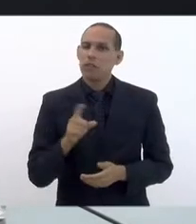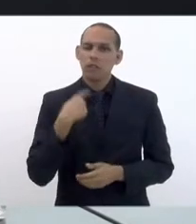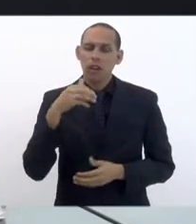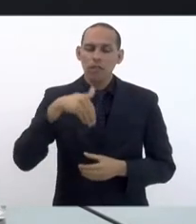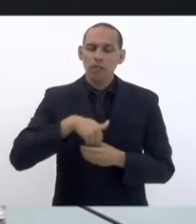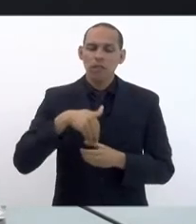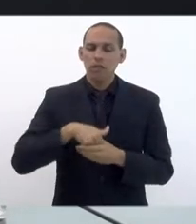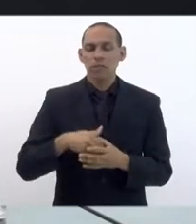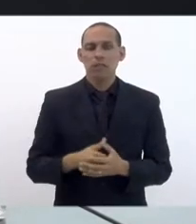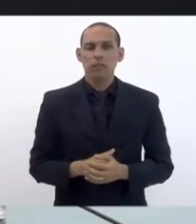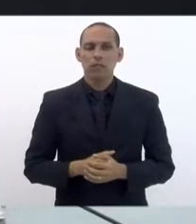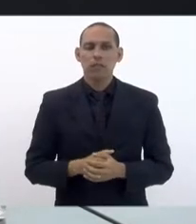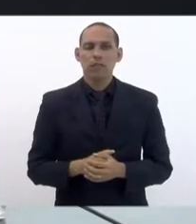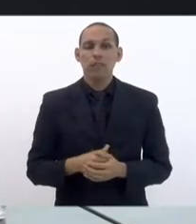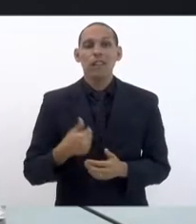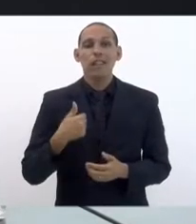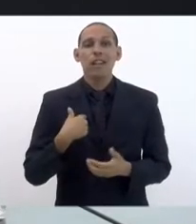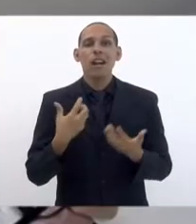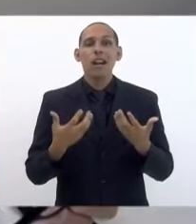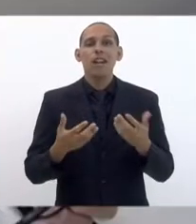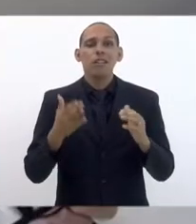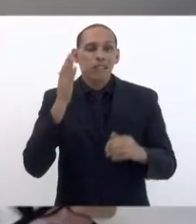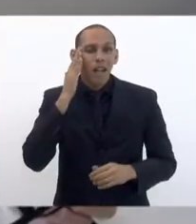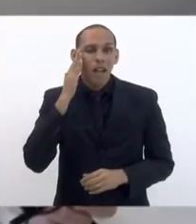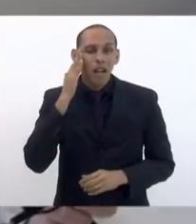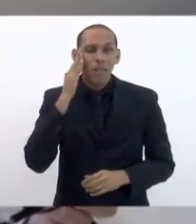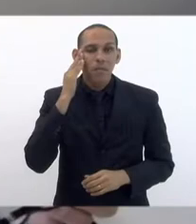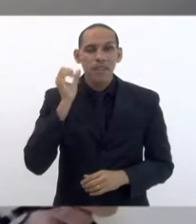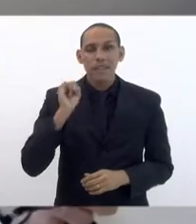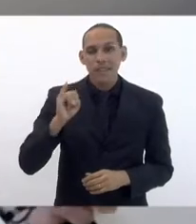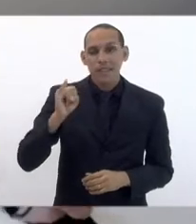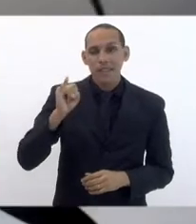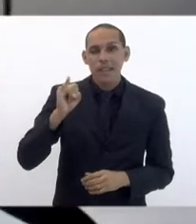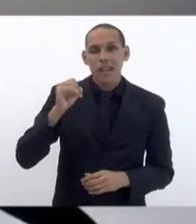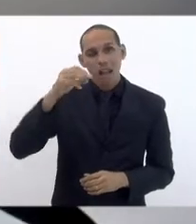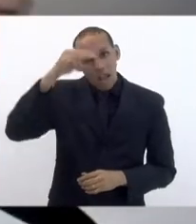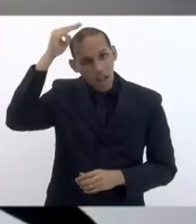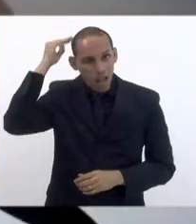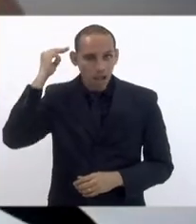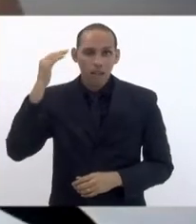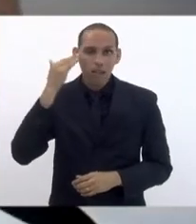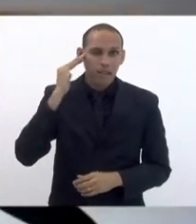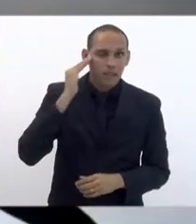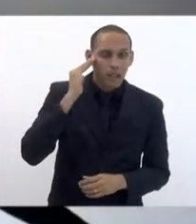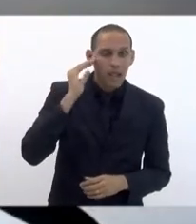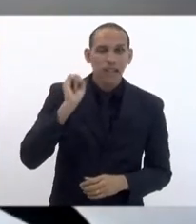vota? Mas eu queria saber se o Márcio compreende e tem acordo. Ah, sim, ué.